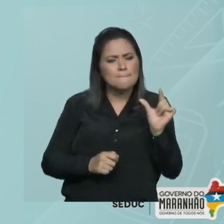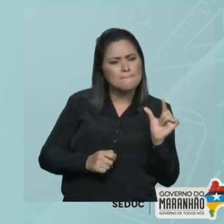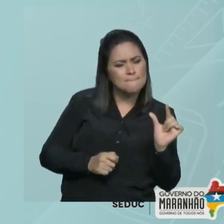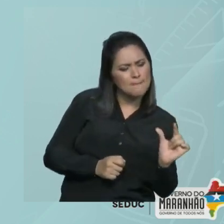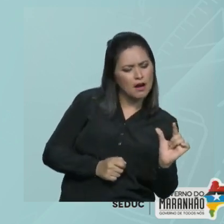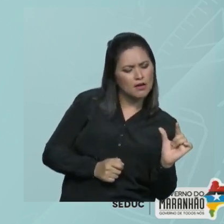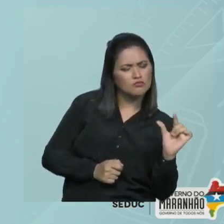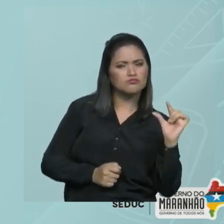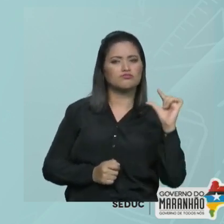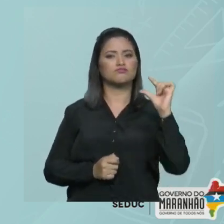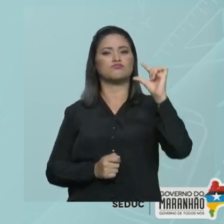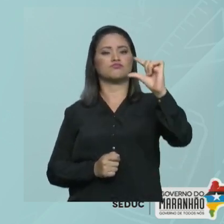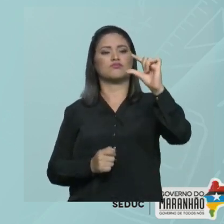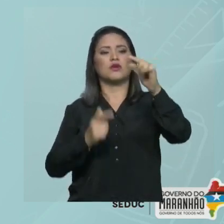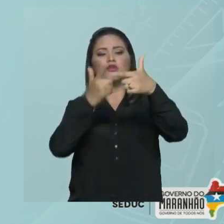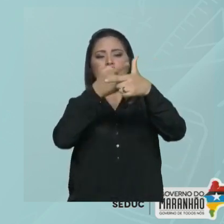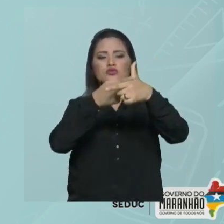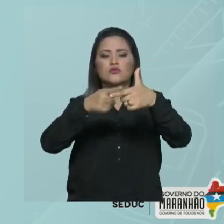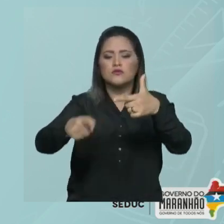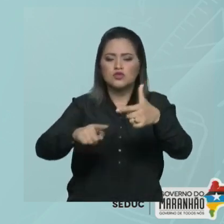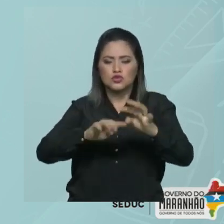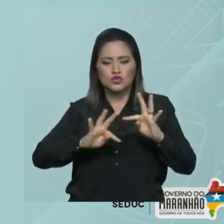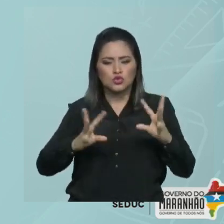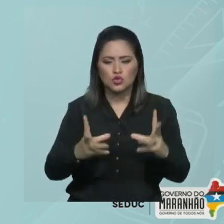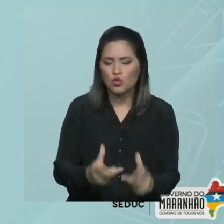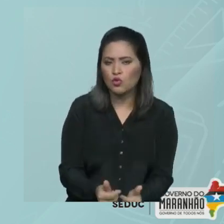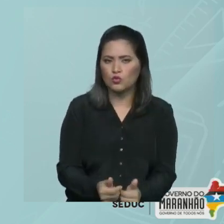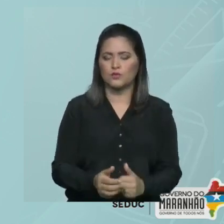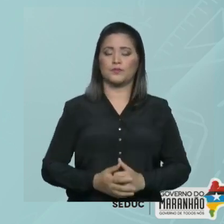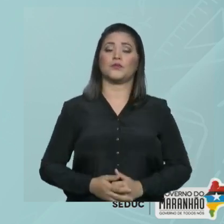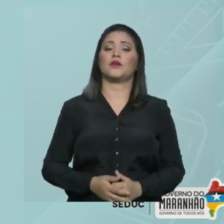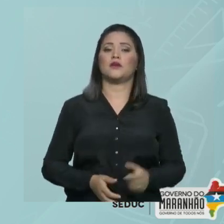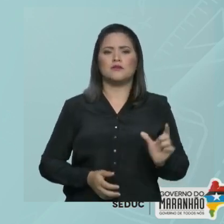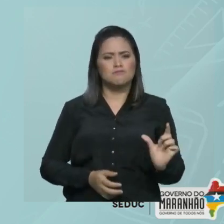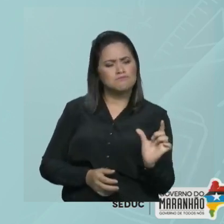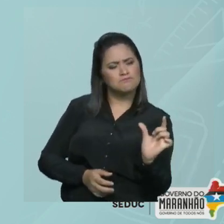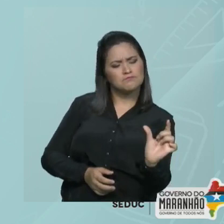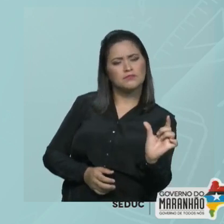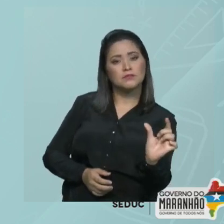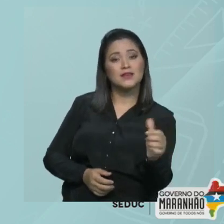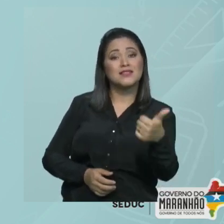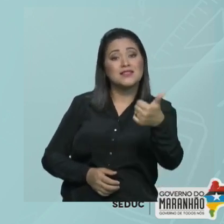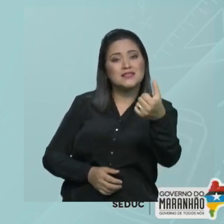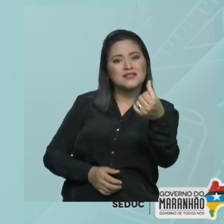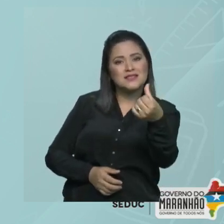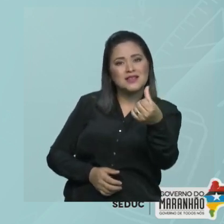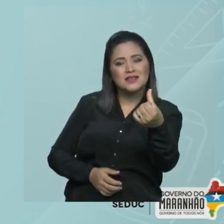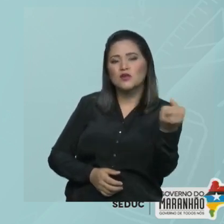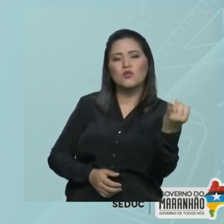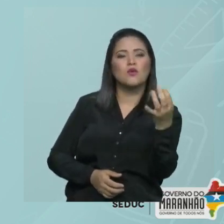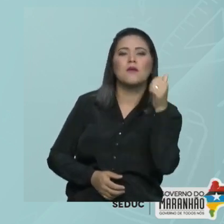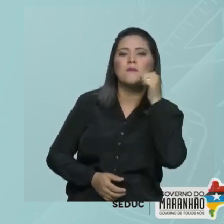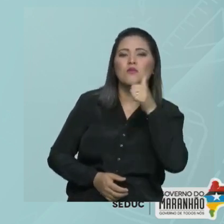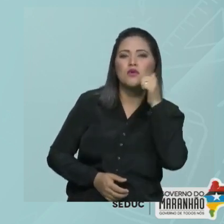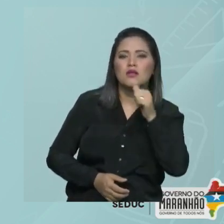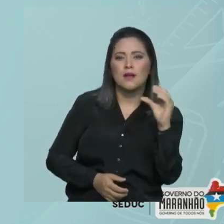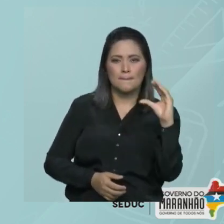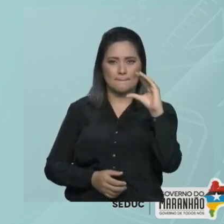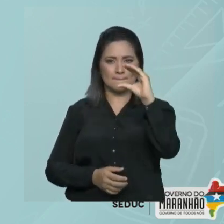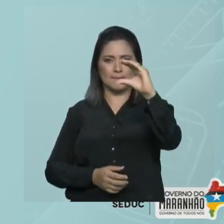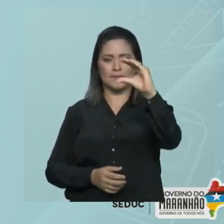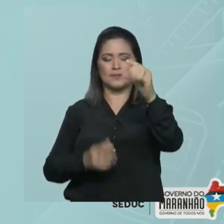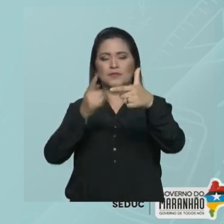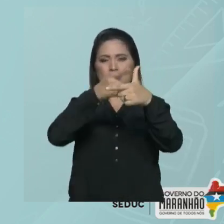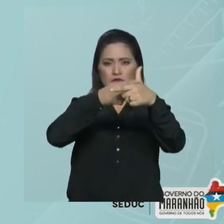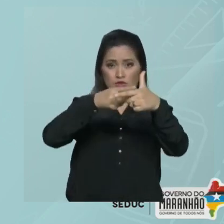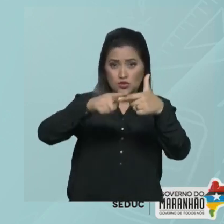feminino. Quem é o todo? 40, que é o total de alunos. E eu vou dividir 16 por 40. Quando eu